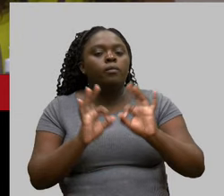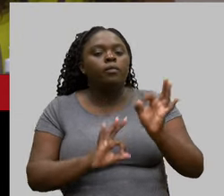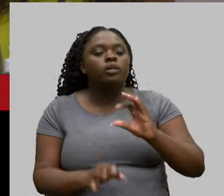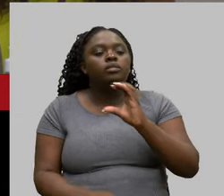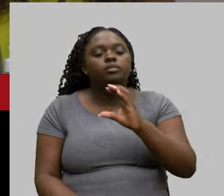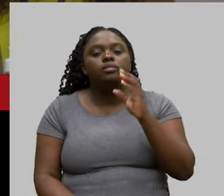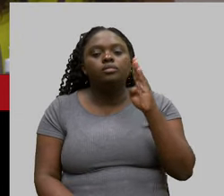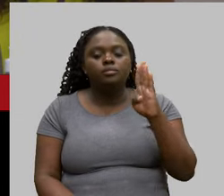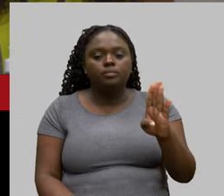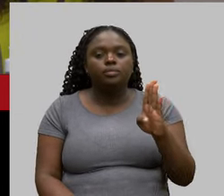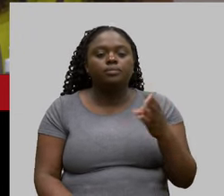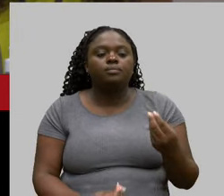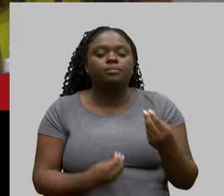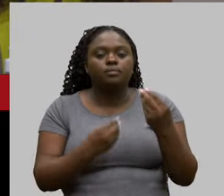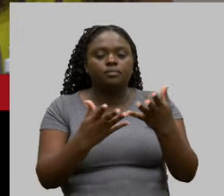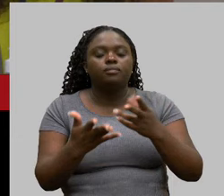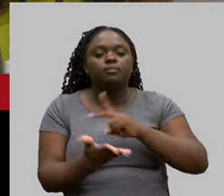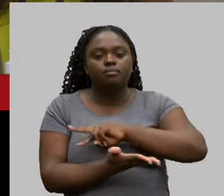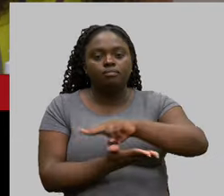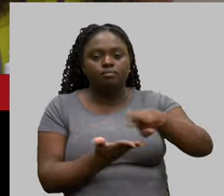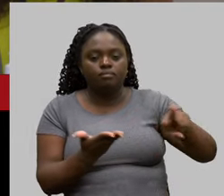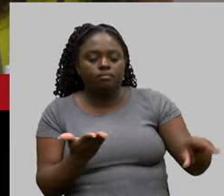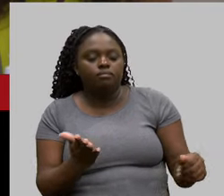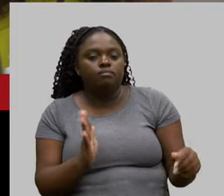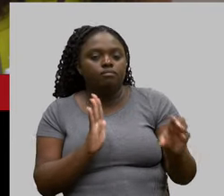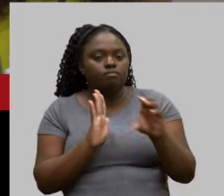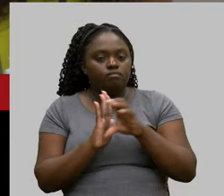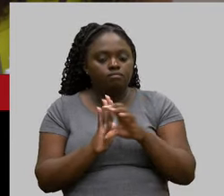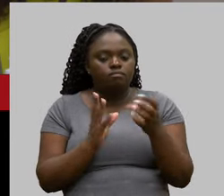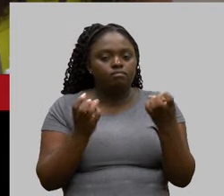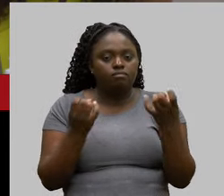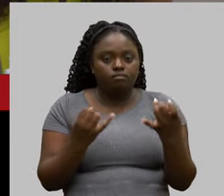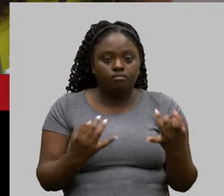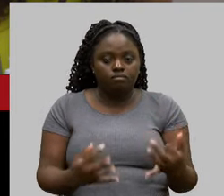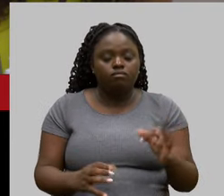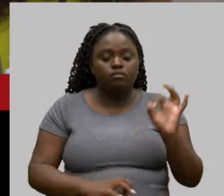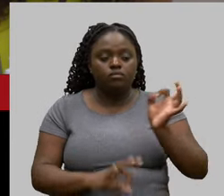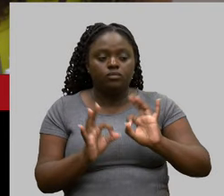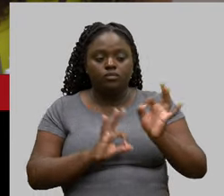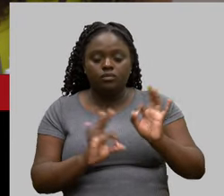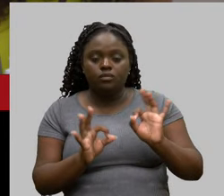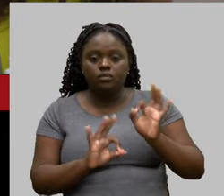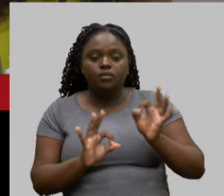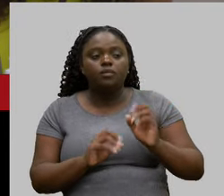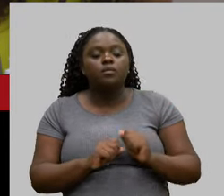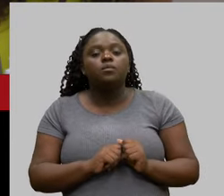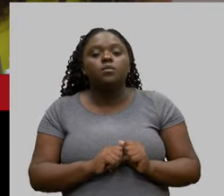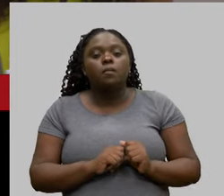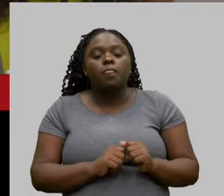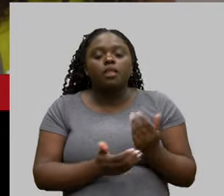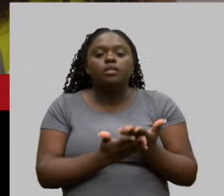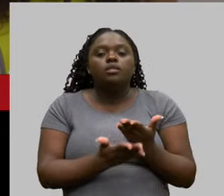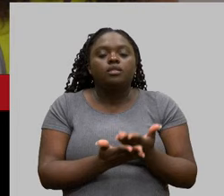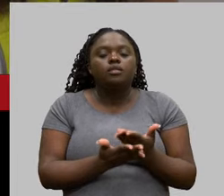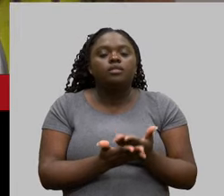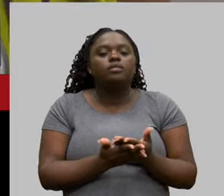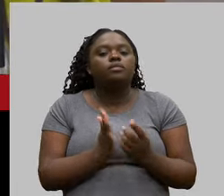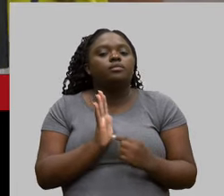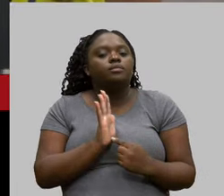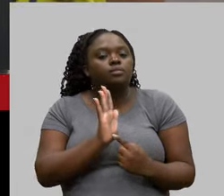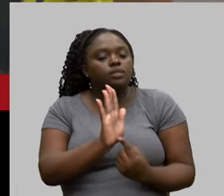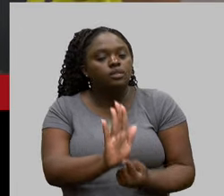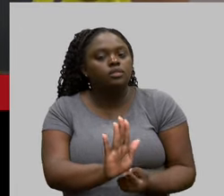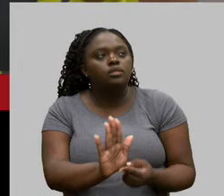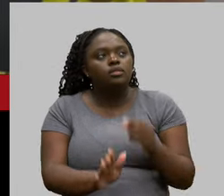variável a constituição Diz que para servidor público eh é os planos de previdência serão exclusivamente na modalidade